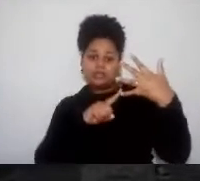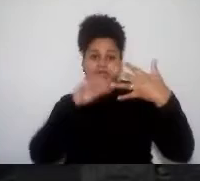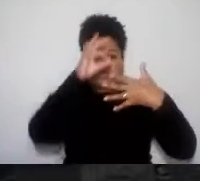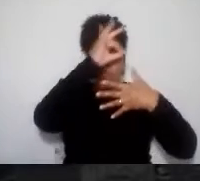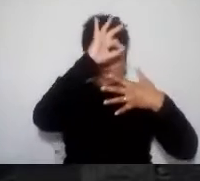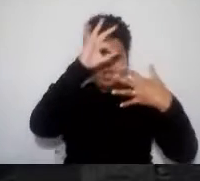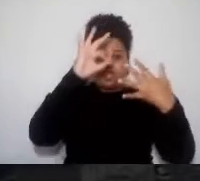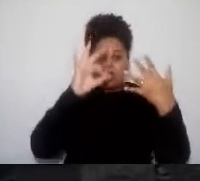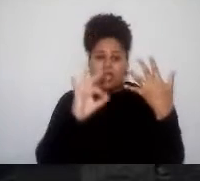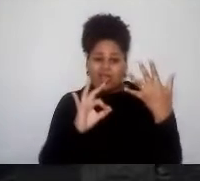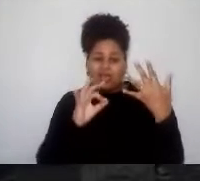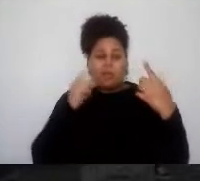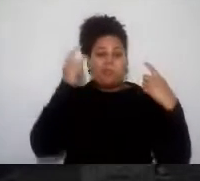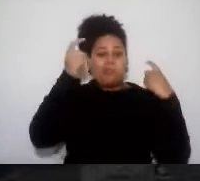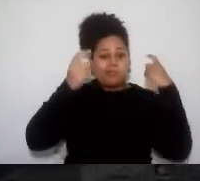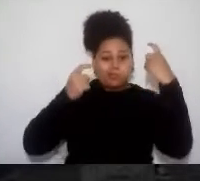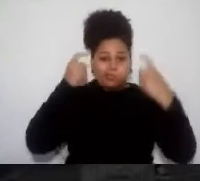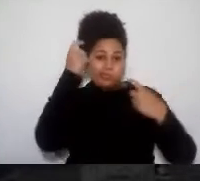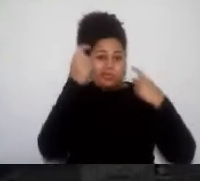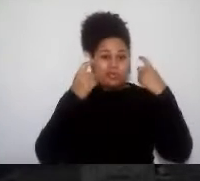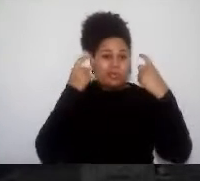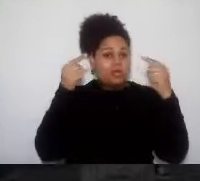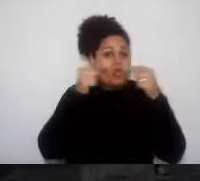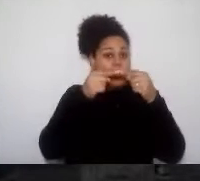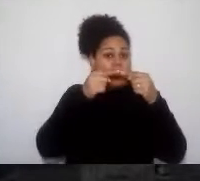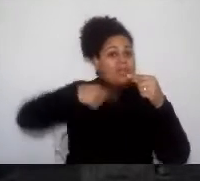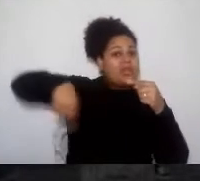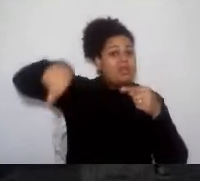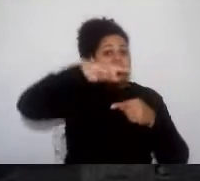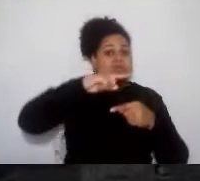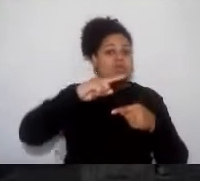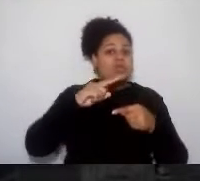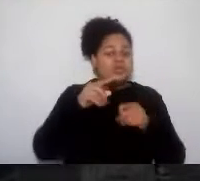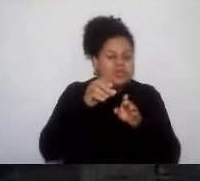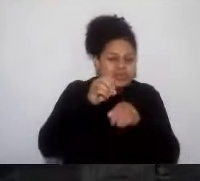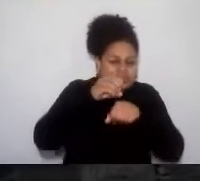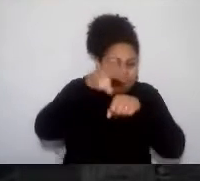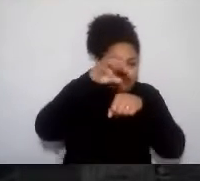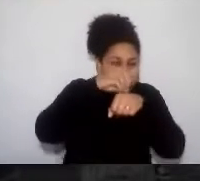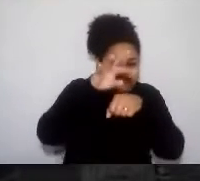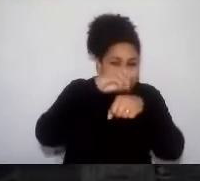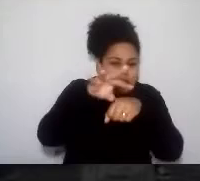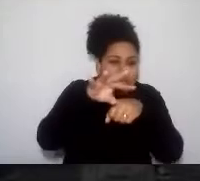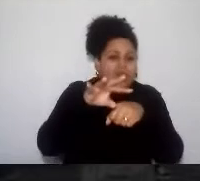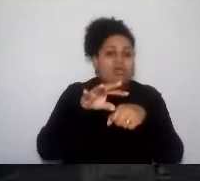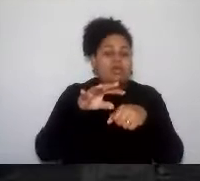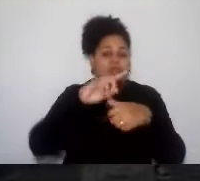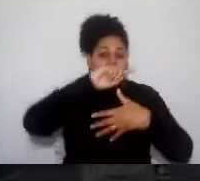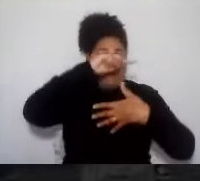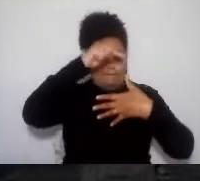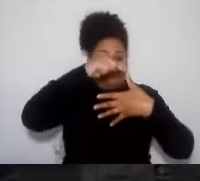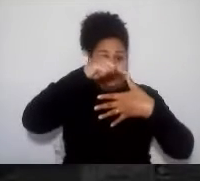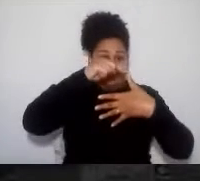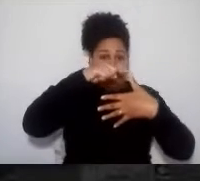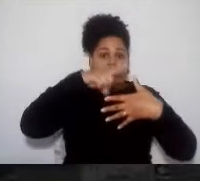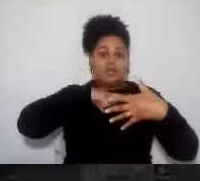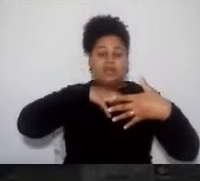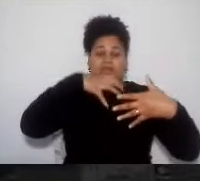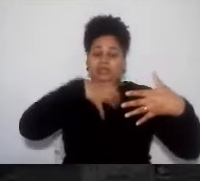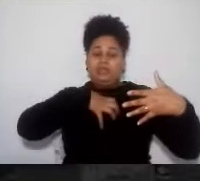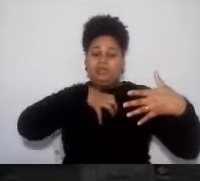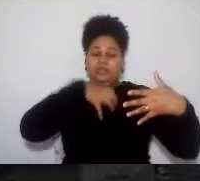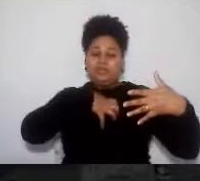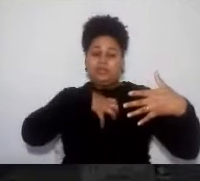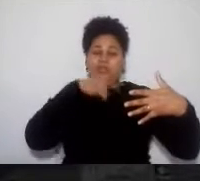como orientações para a nossa campanha. O primeiro eixo é o espírito de resistência.